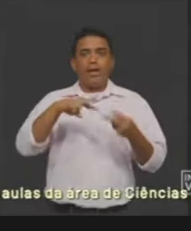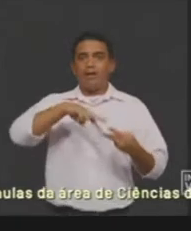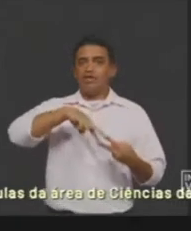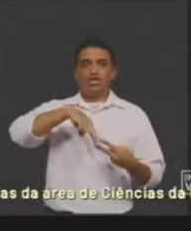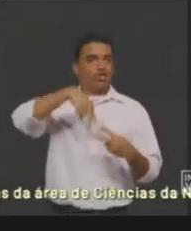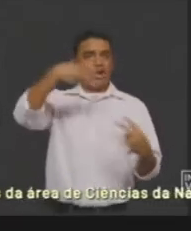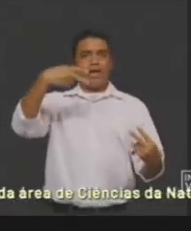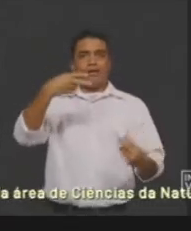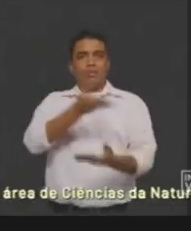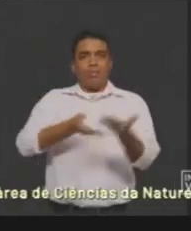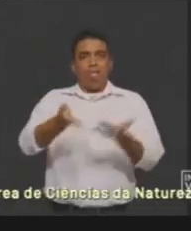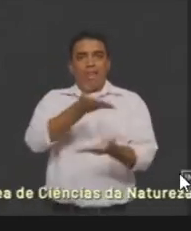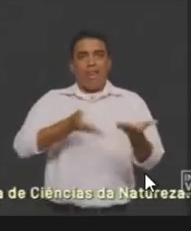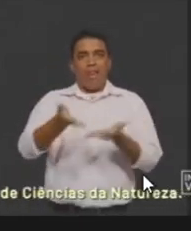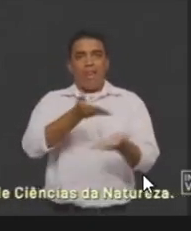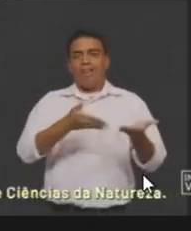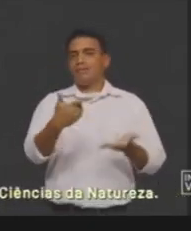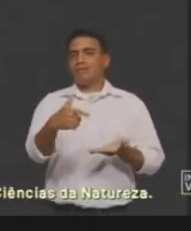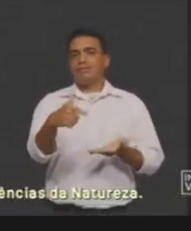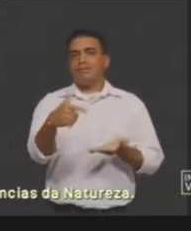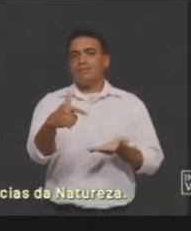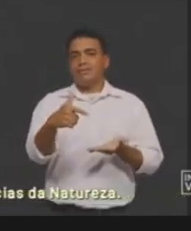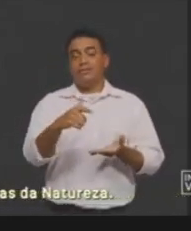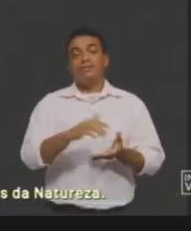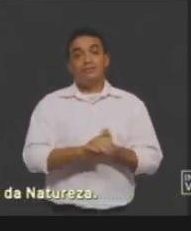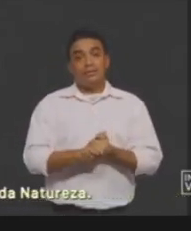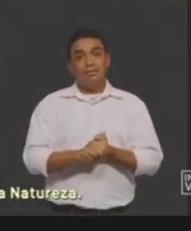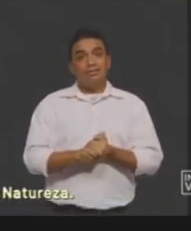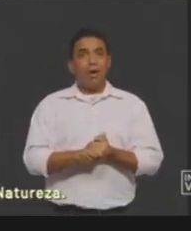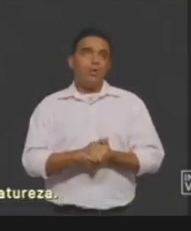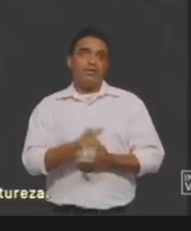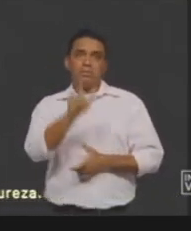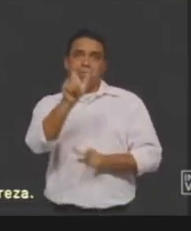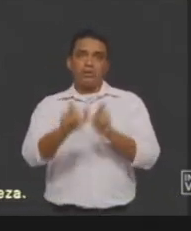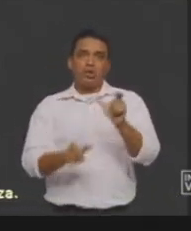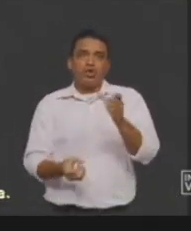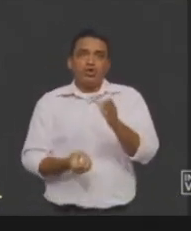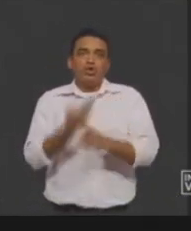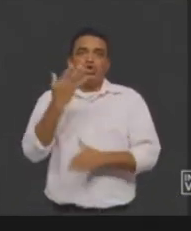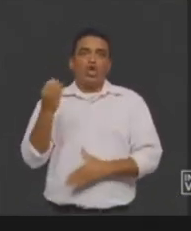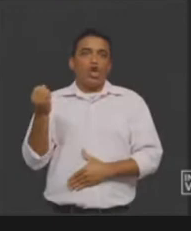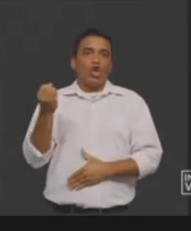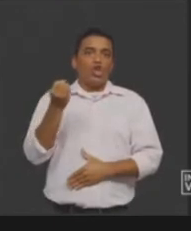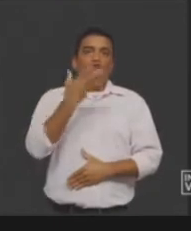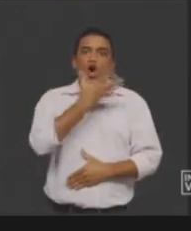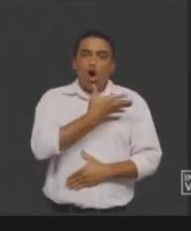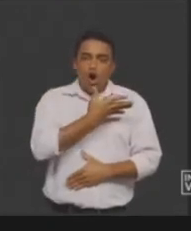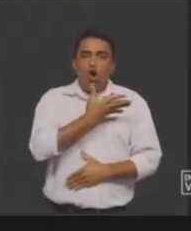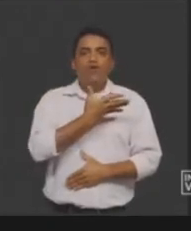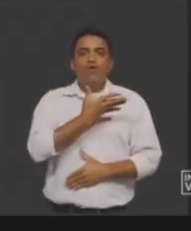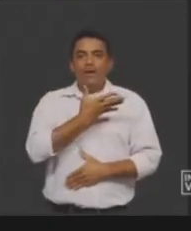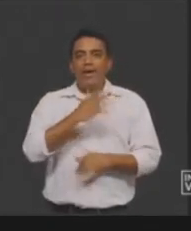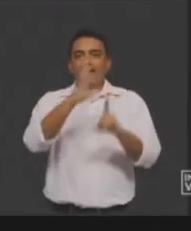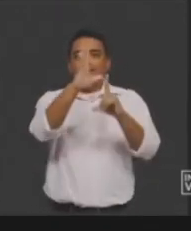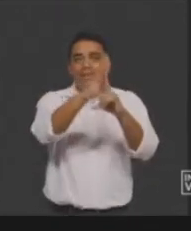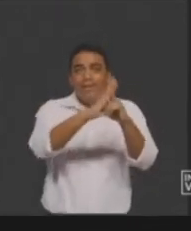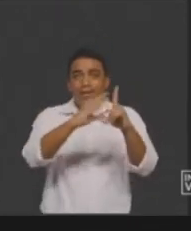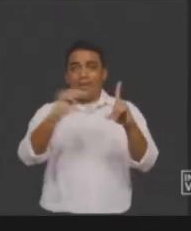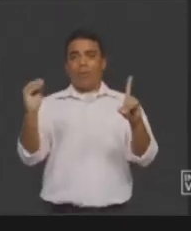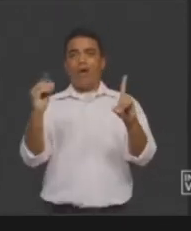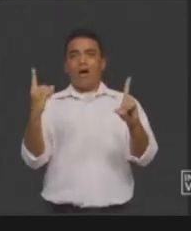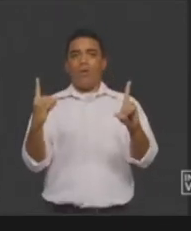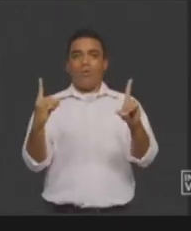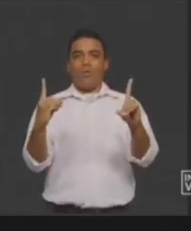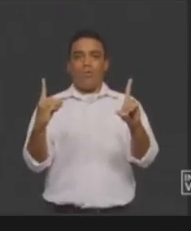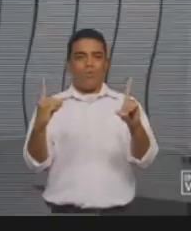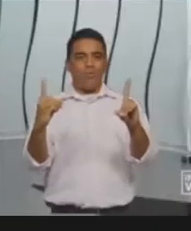consequência. Assim, os descendentes são geneticamente iguais aos organismos que lhes